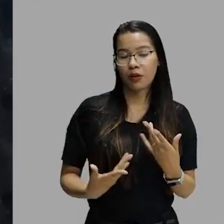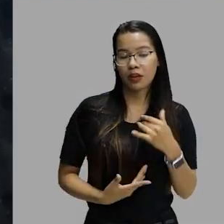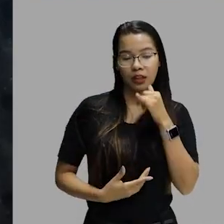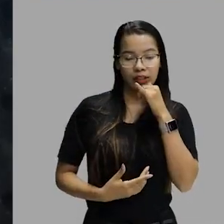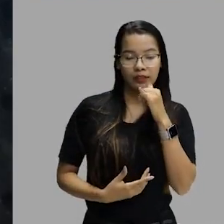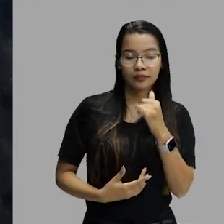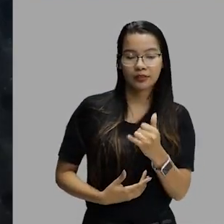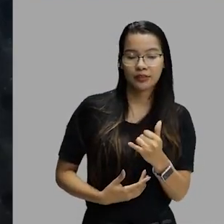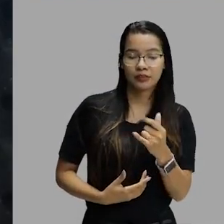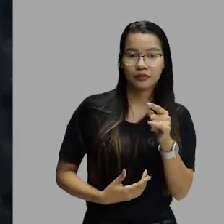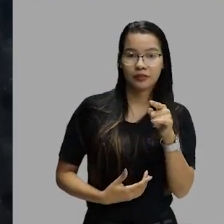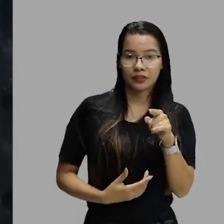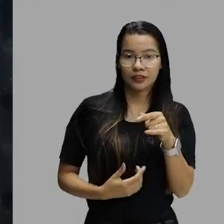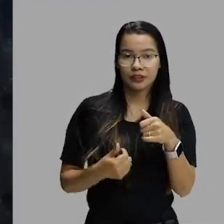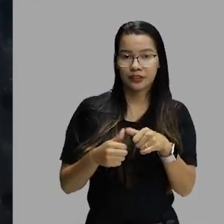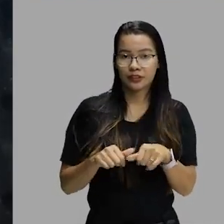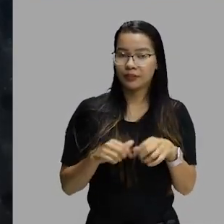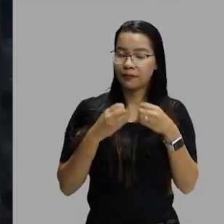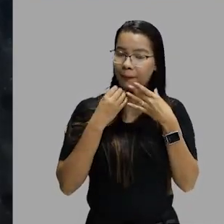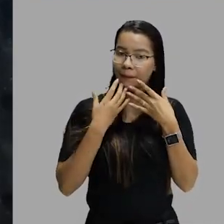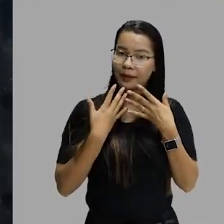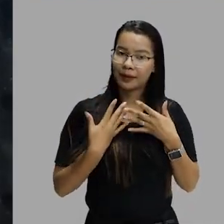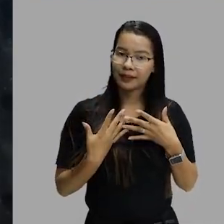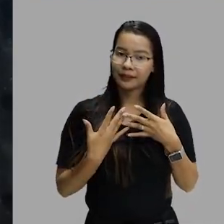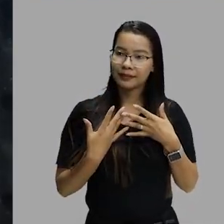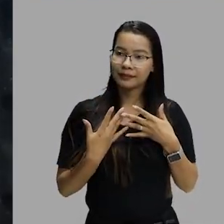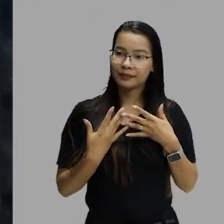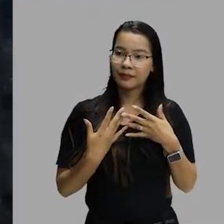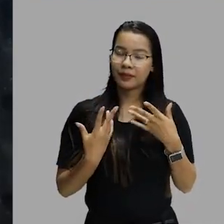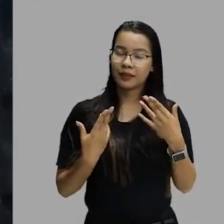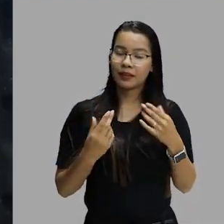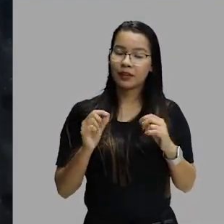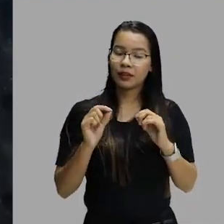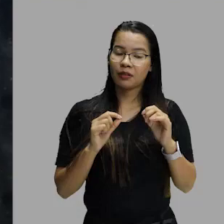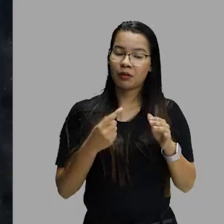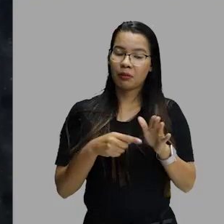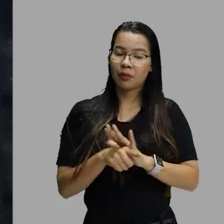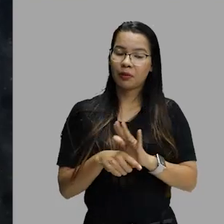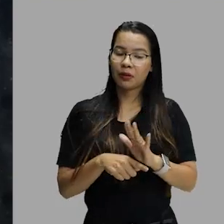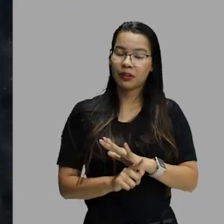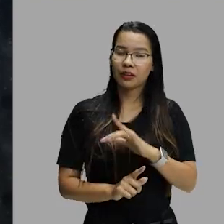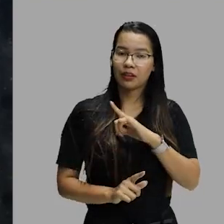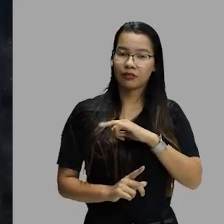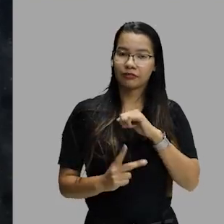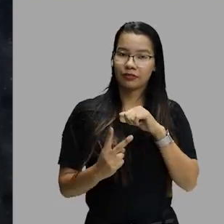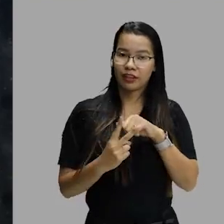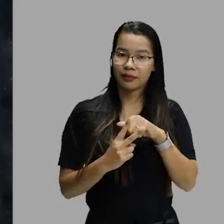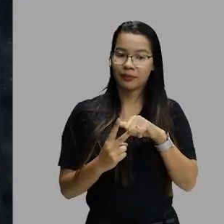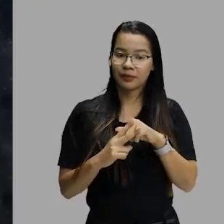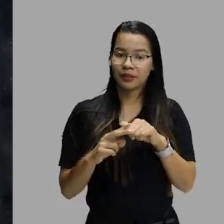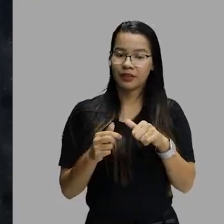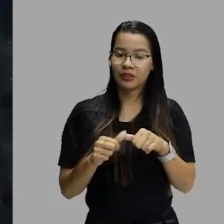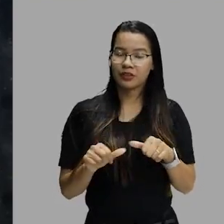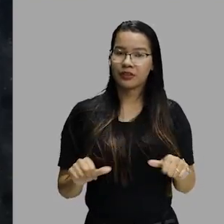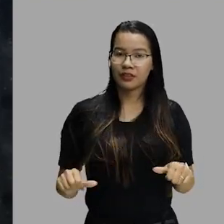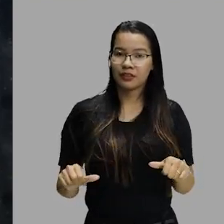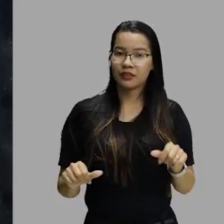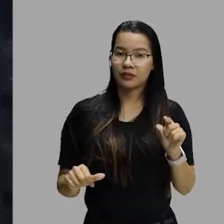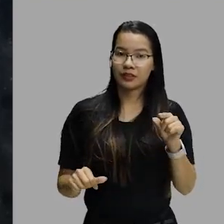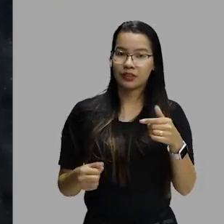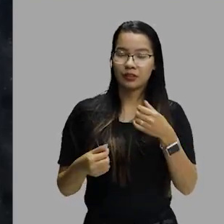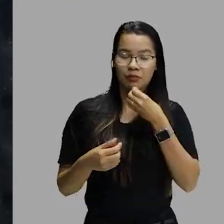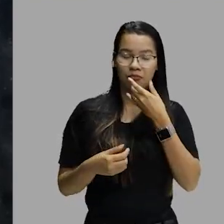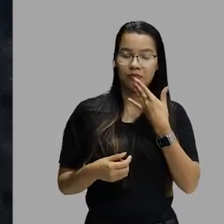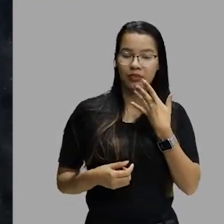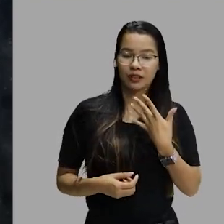ó, vocês estão bem? Embora seja uma pergunta, tem um verbo, estar, né? Vocês